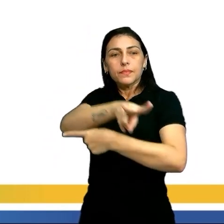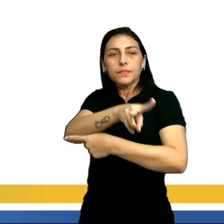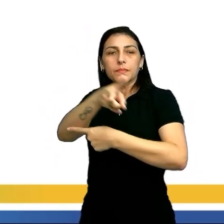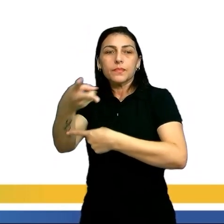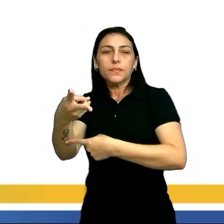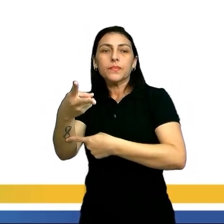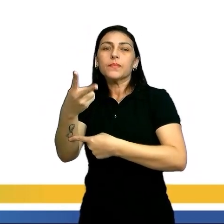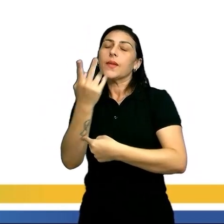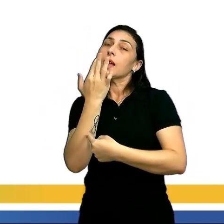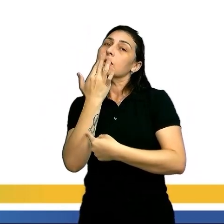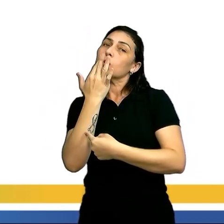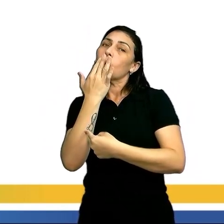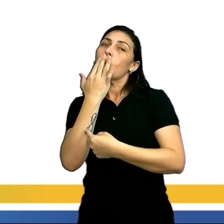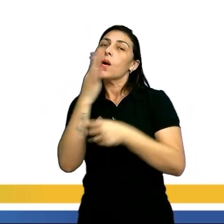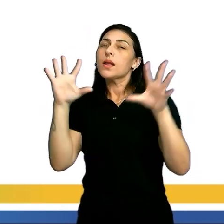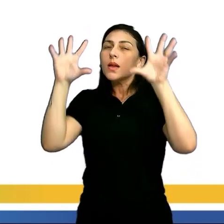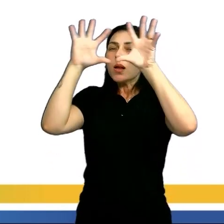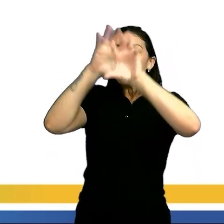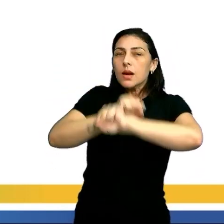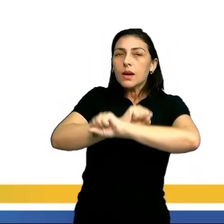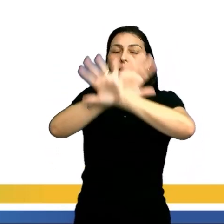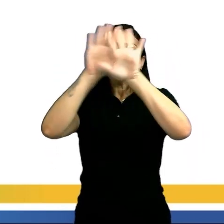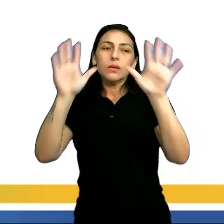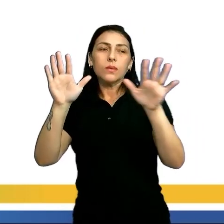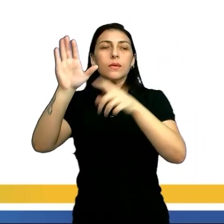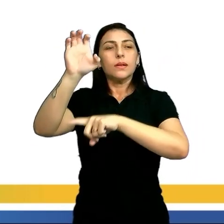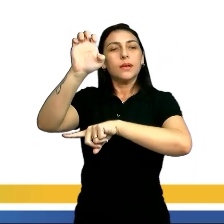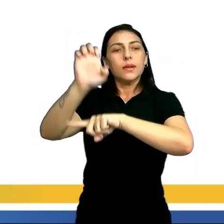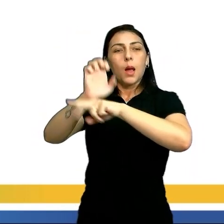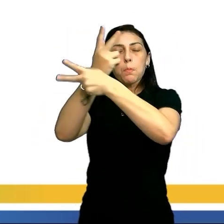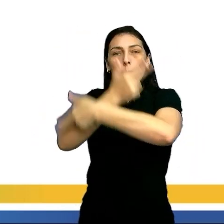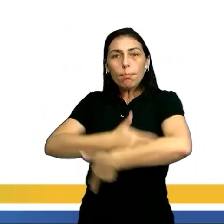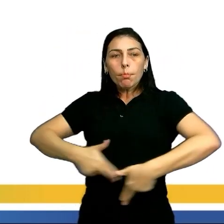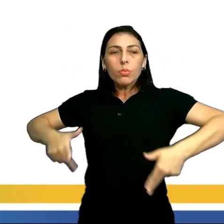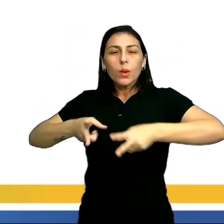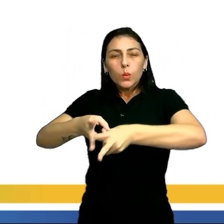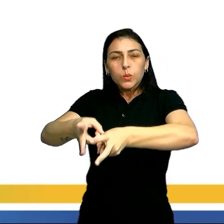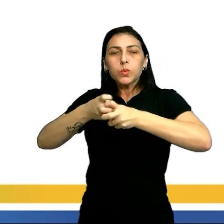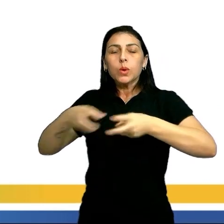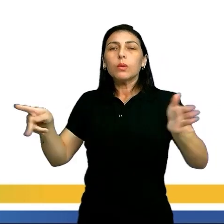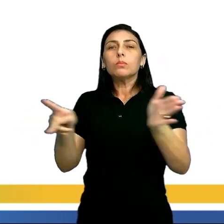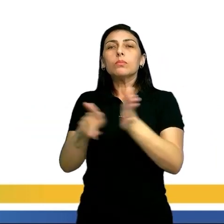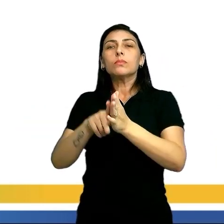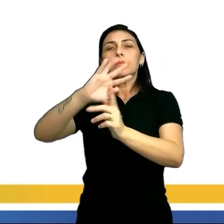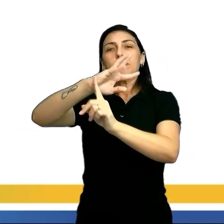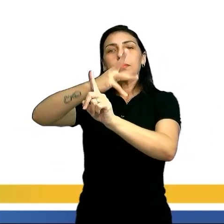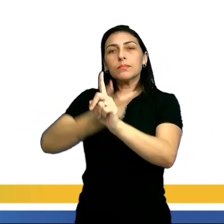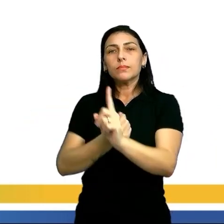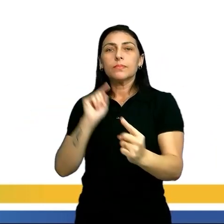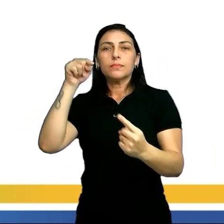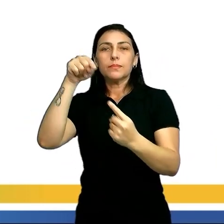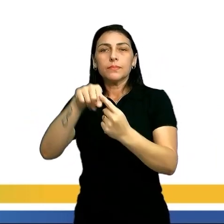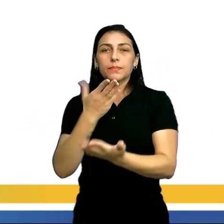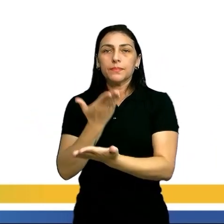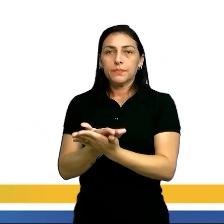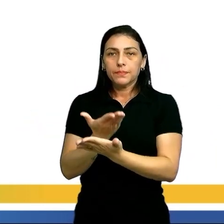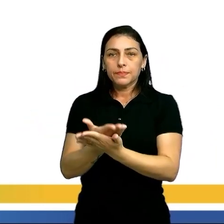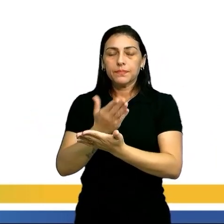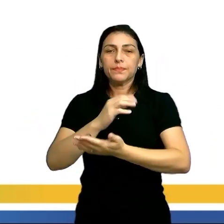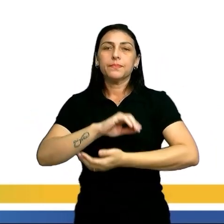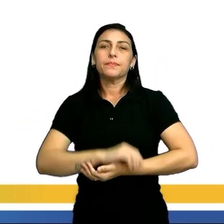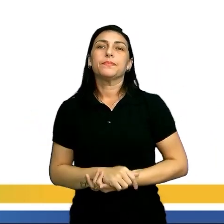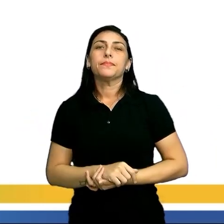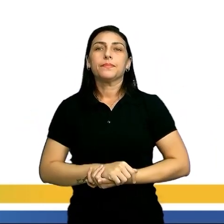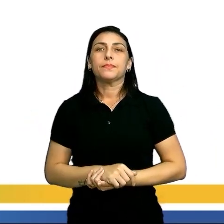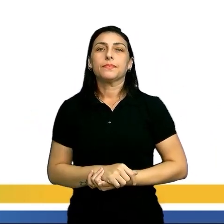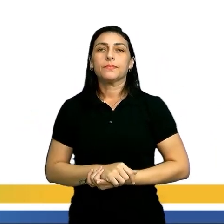modelos. Letra D. Oposição entre tons claros e escuros. E, por fim, letra E. Nudez explorada